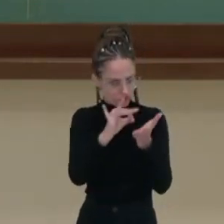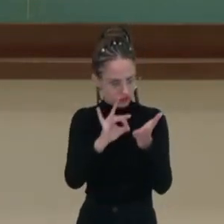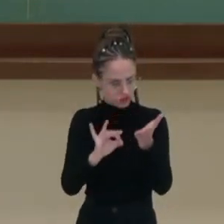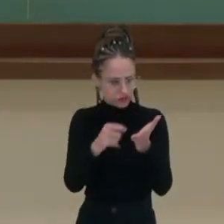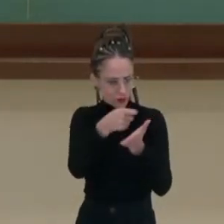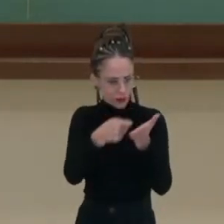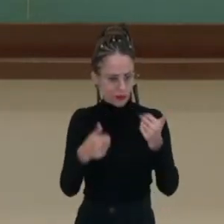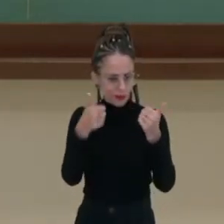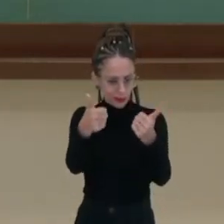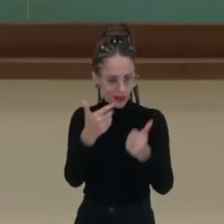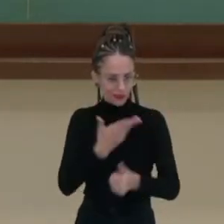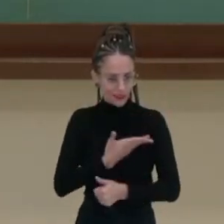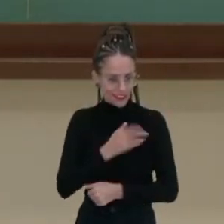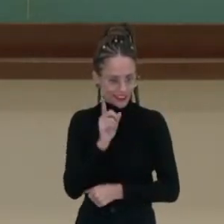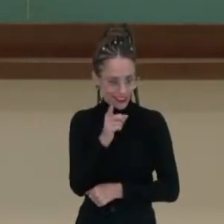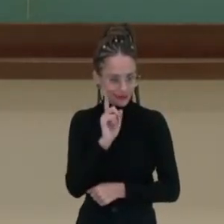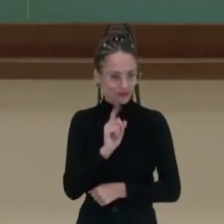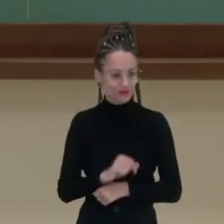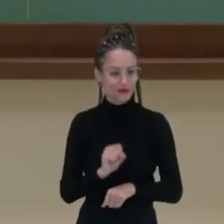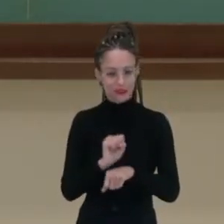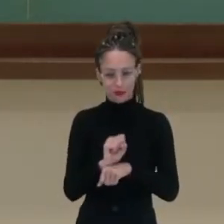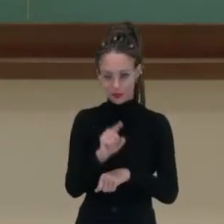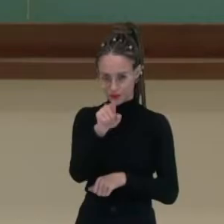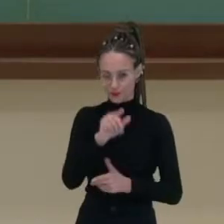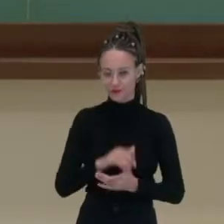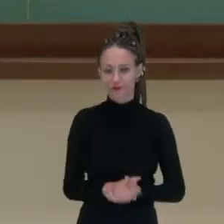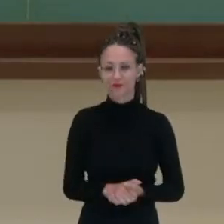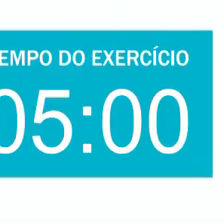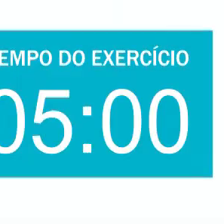na letra, meu amiguinho e minha amiguinha. Até breve!